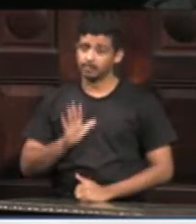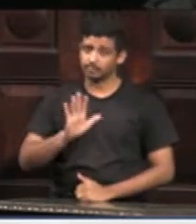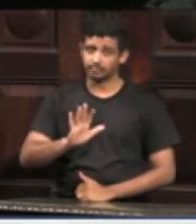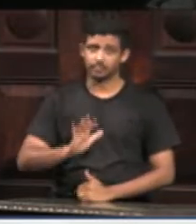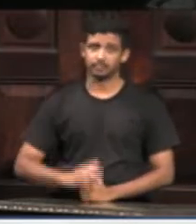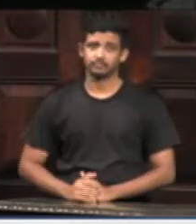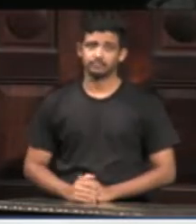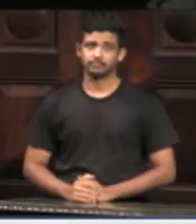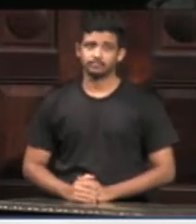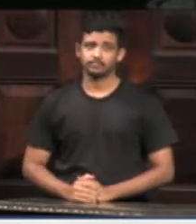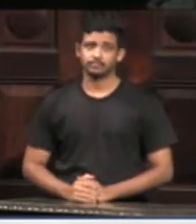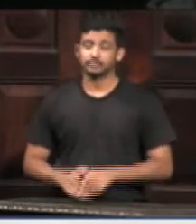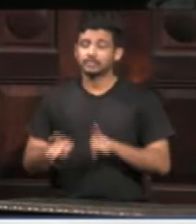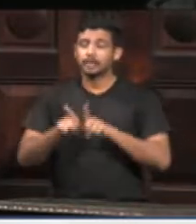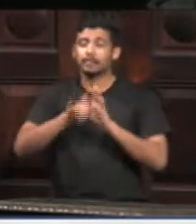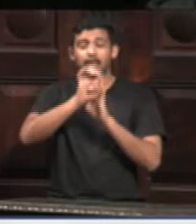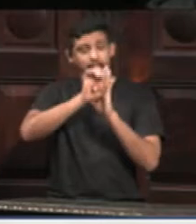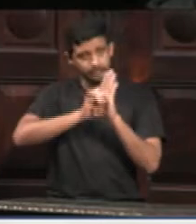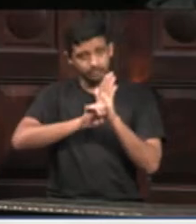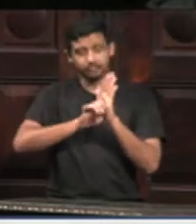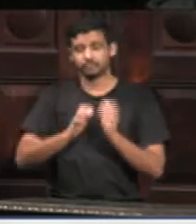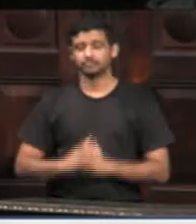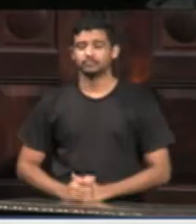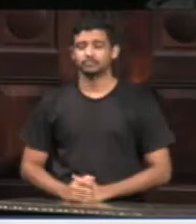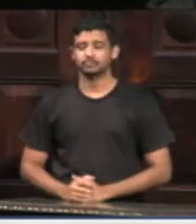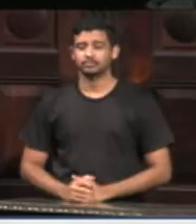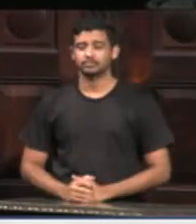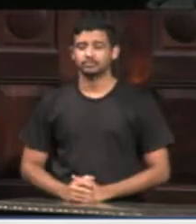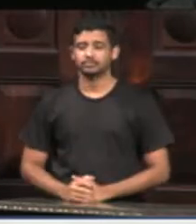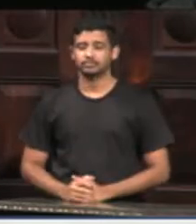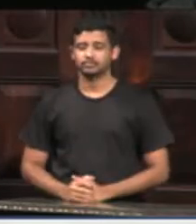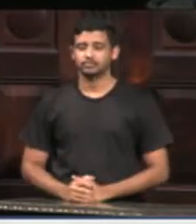mas com emenda.